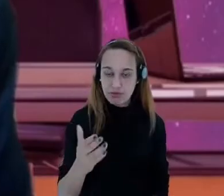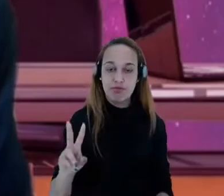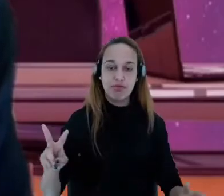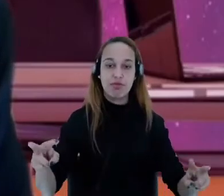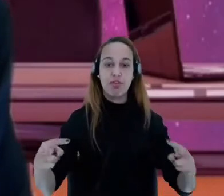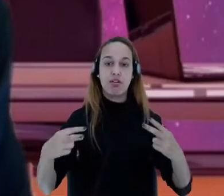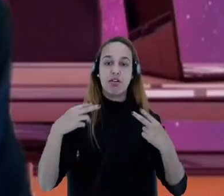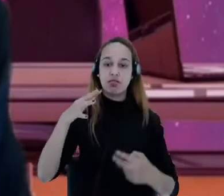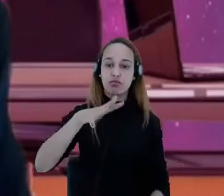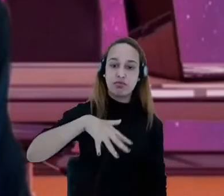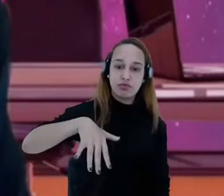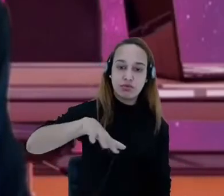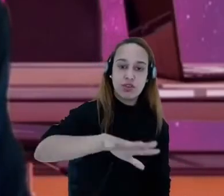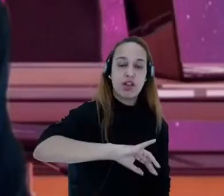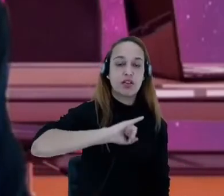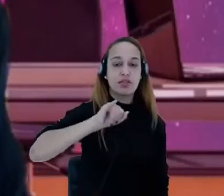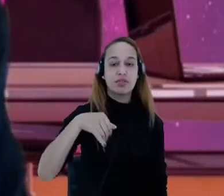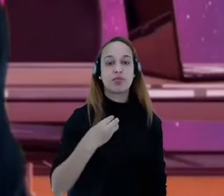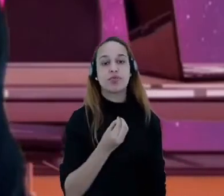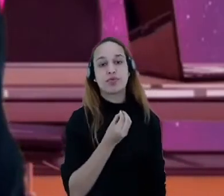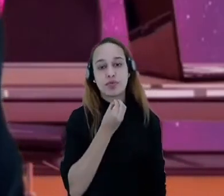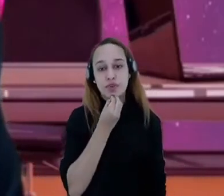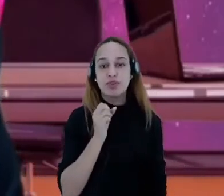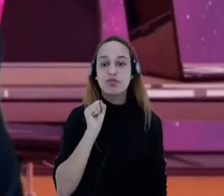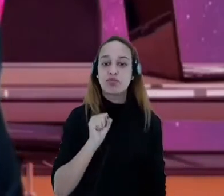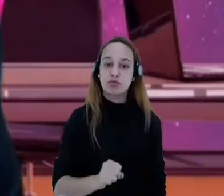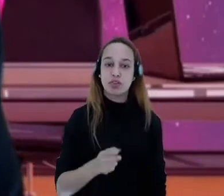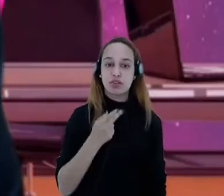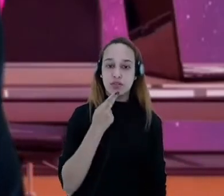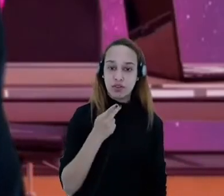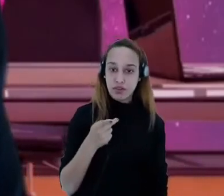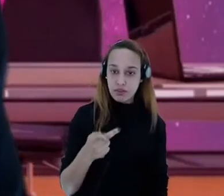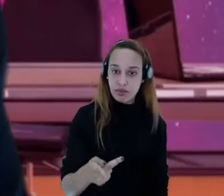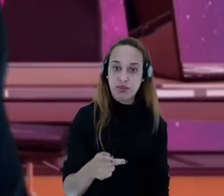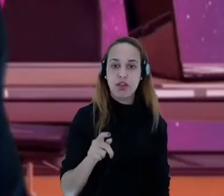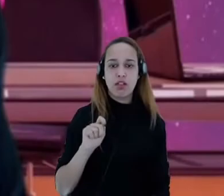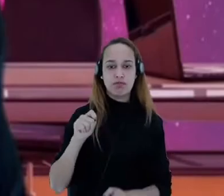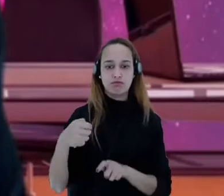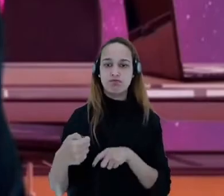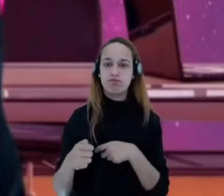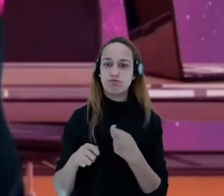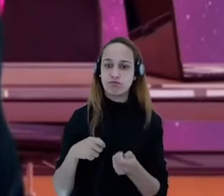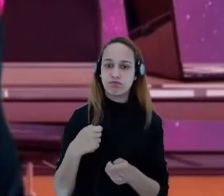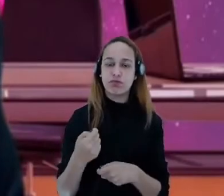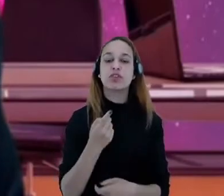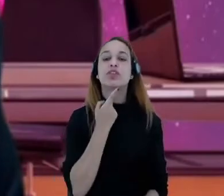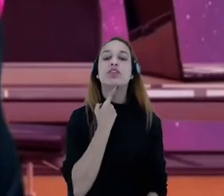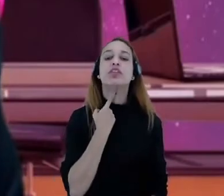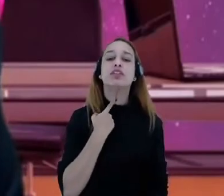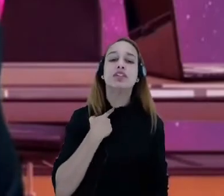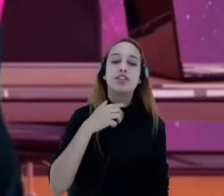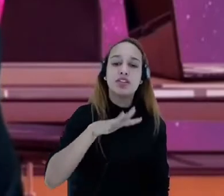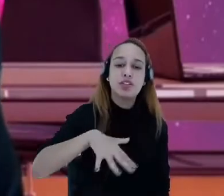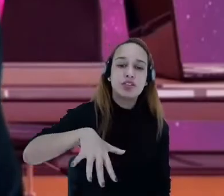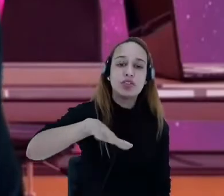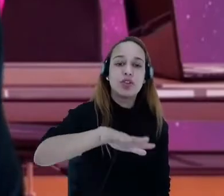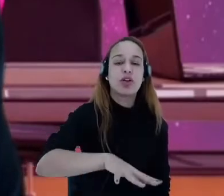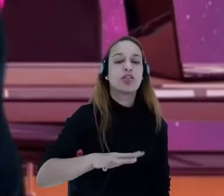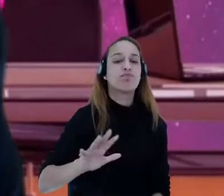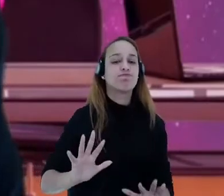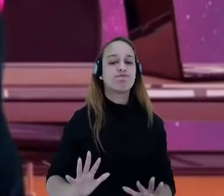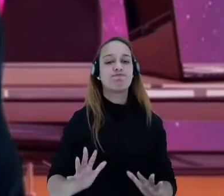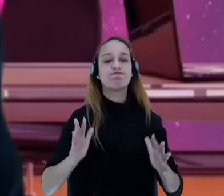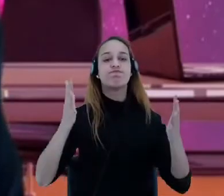vocês e pela oportunidade de lhes dirigir essas breves palavras, desejando a todos um excelente